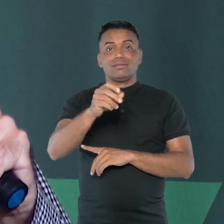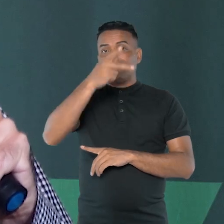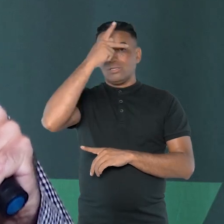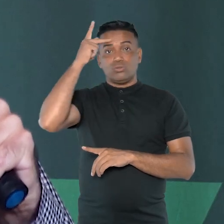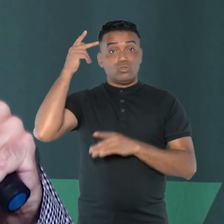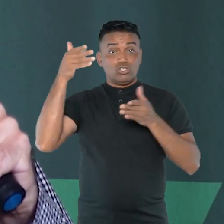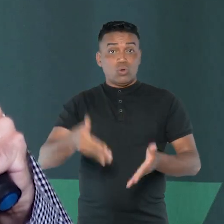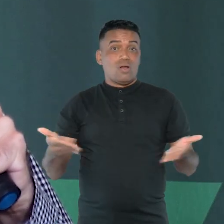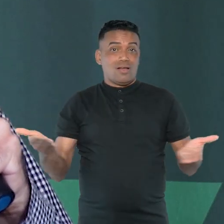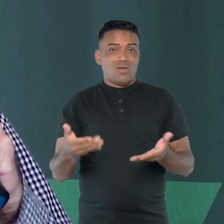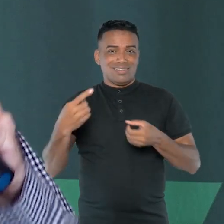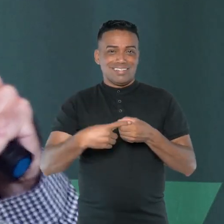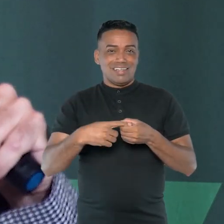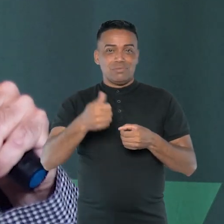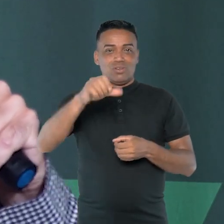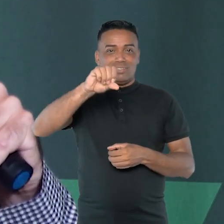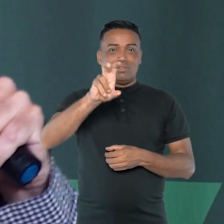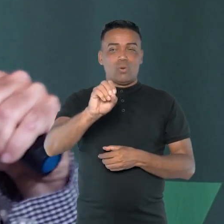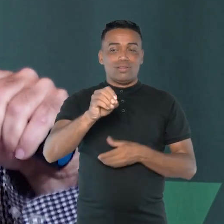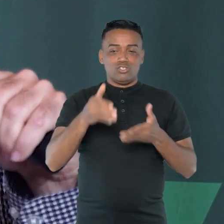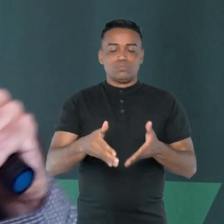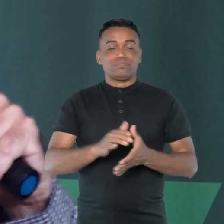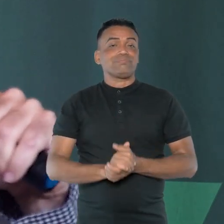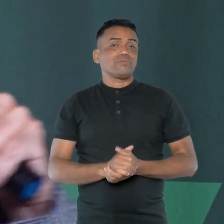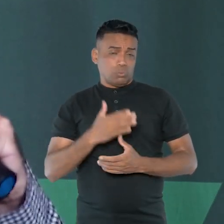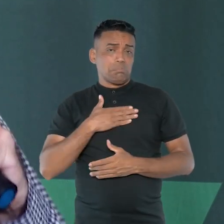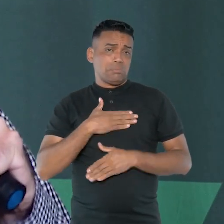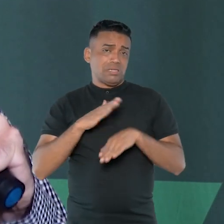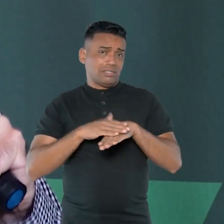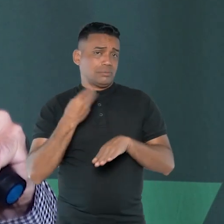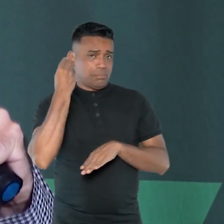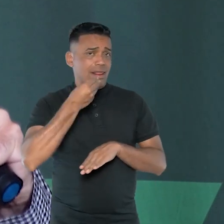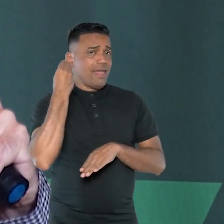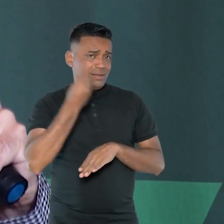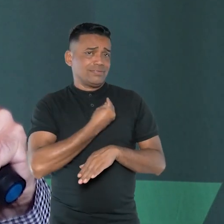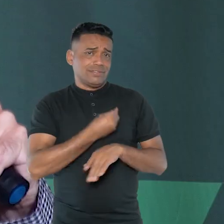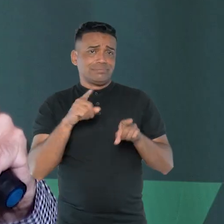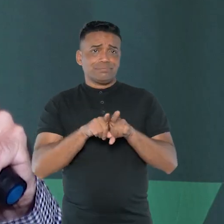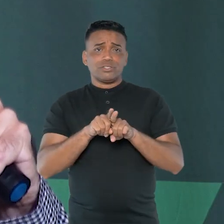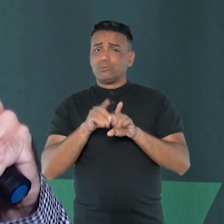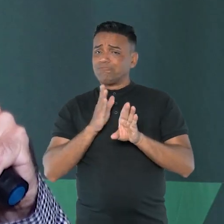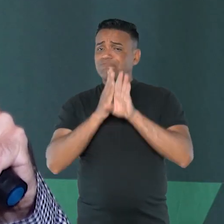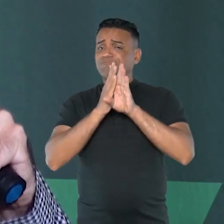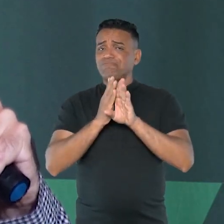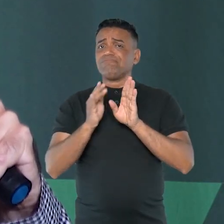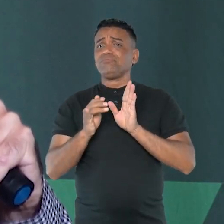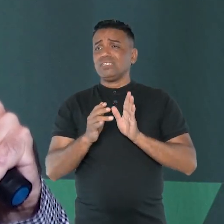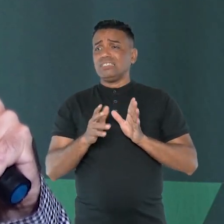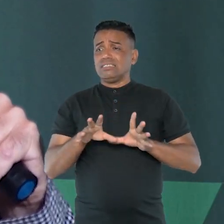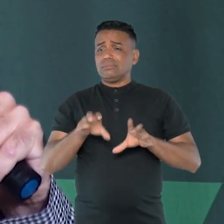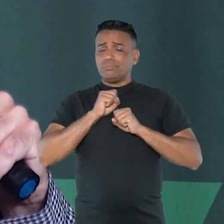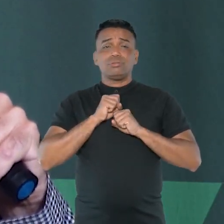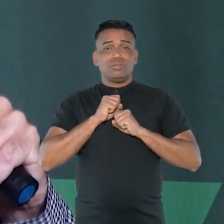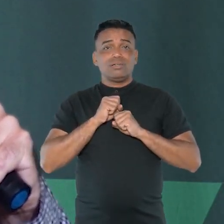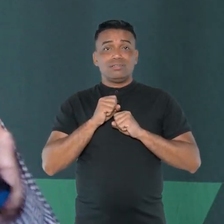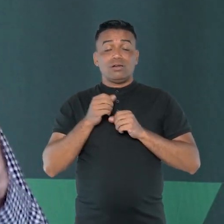recém-chegado. Porque, de certa forma, essa é um pouco a minha história também. Então, eu me identifico nessa história por ser um recém-chegado,